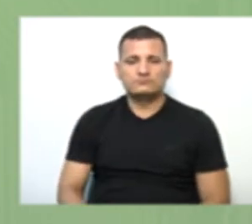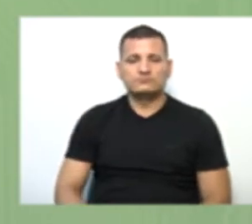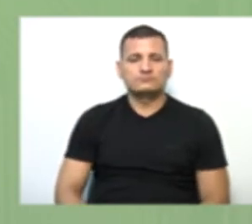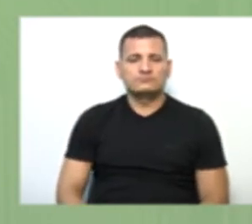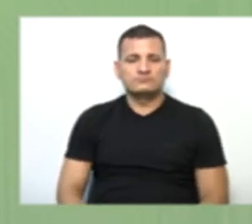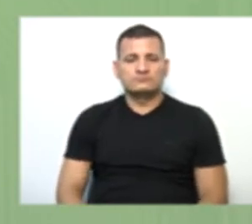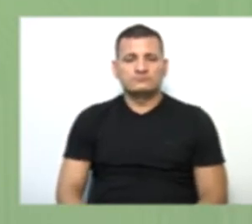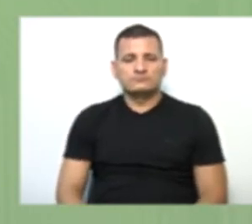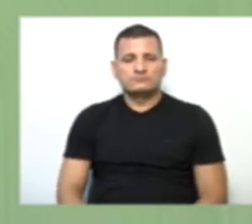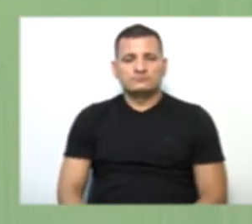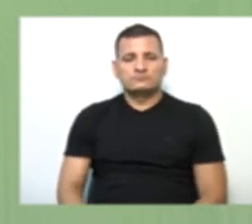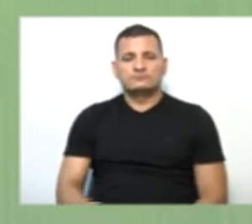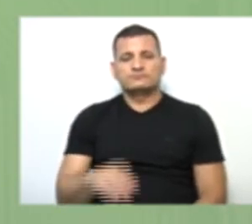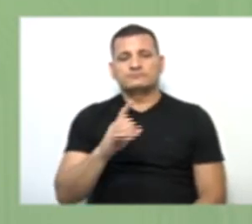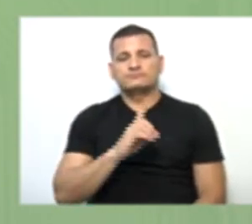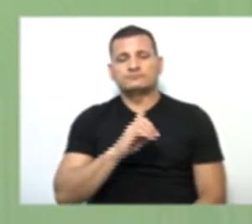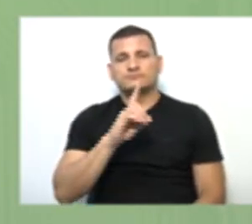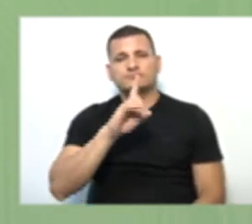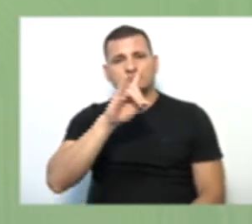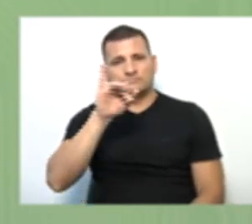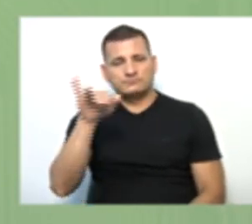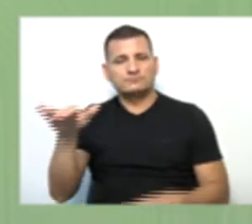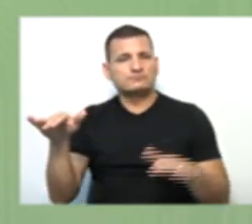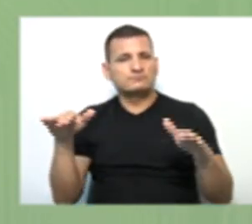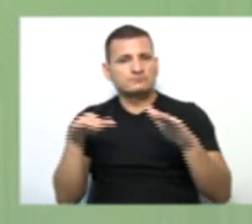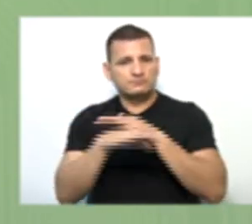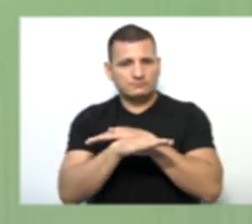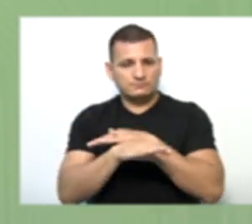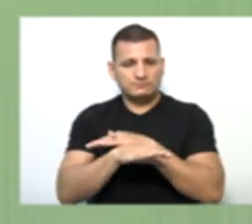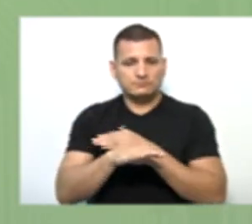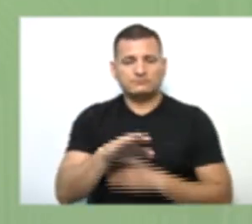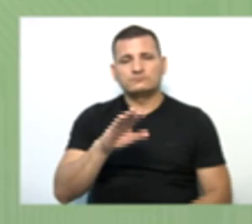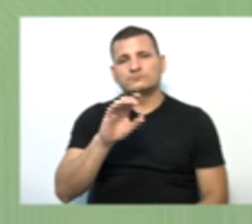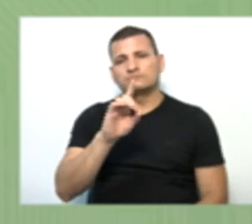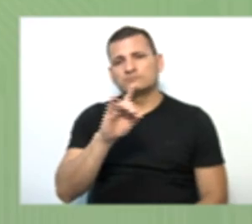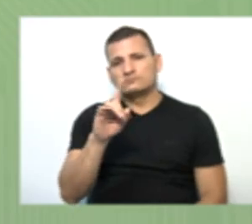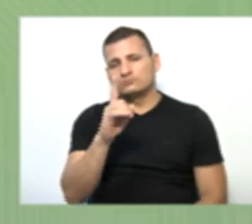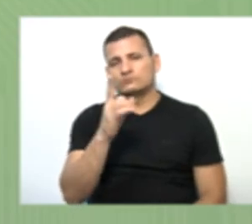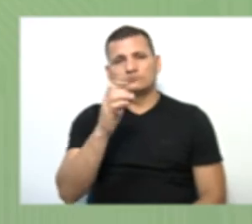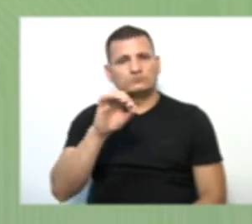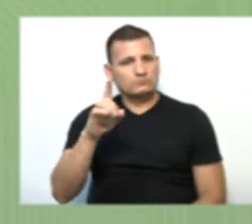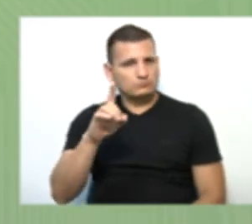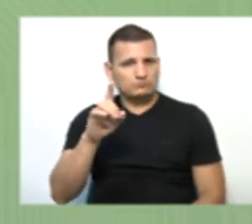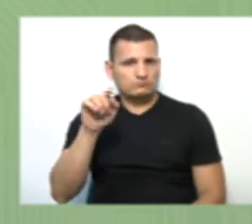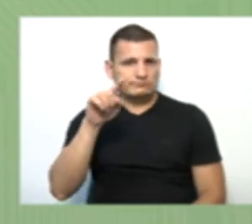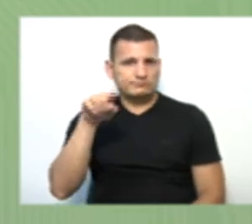Então, nós temos data do lançamento, 1/1 de X1,